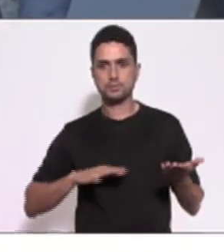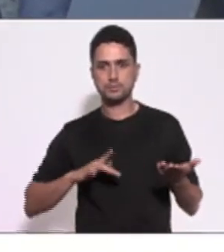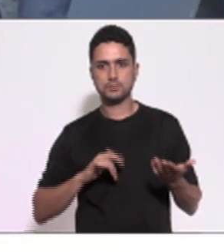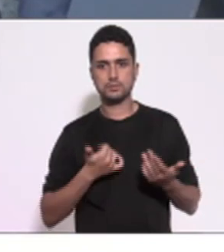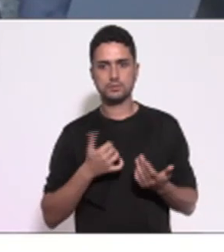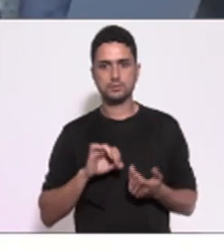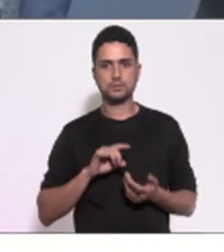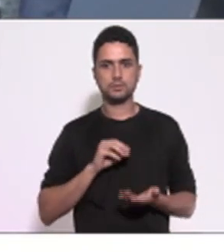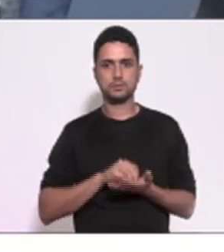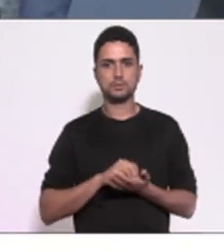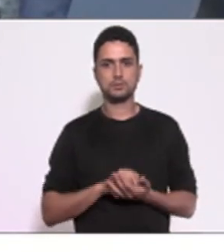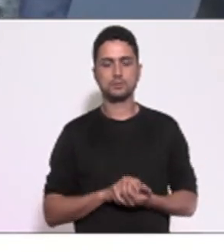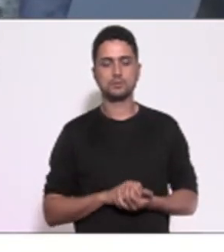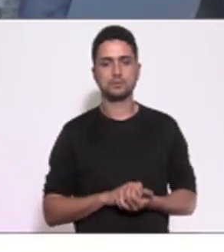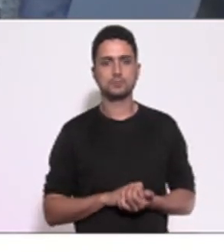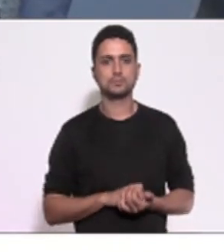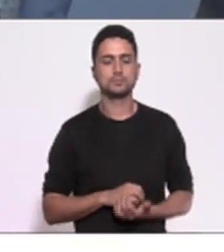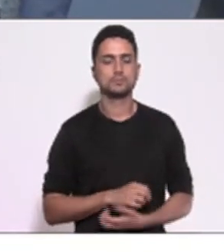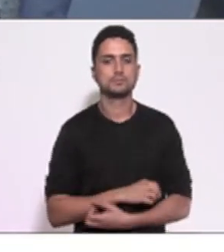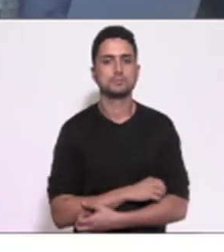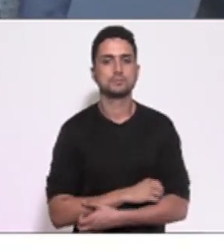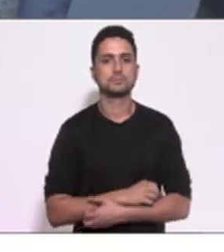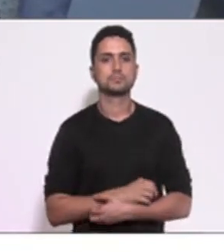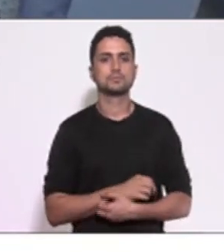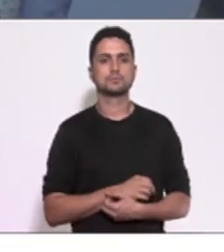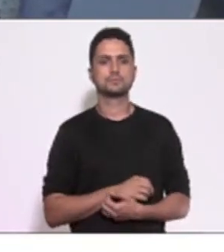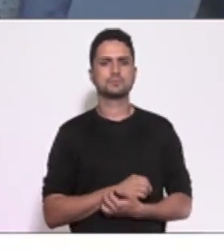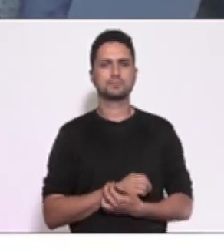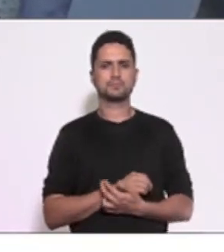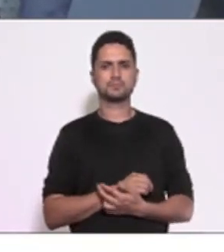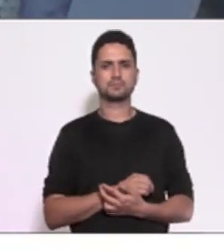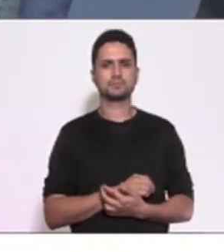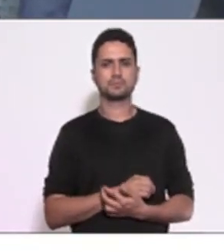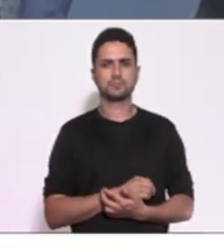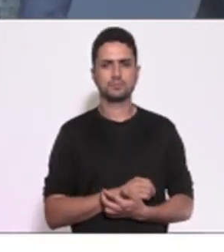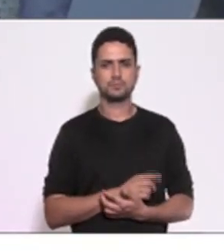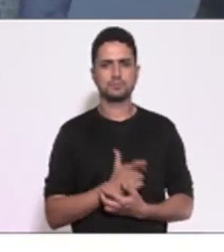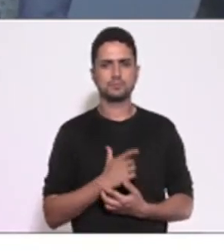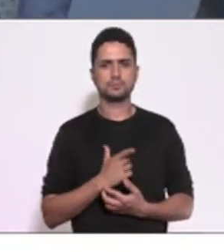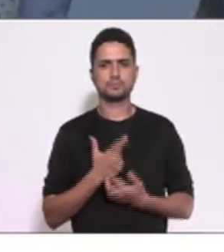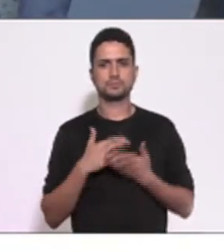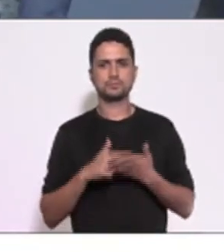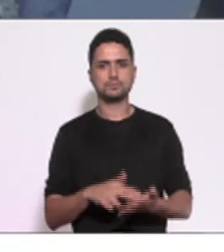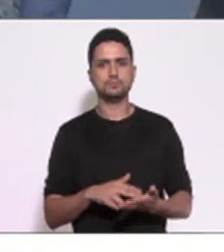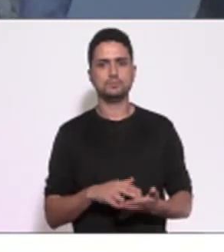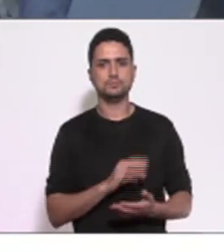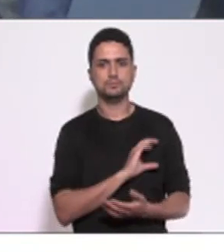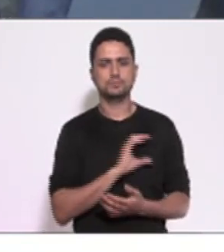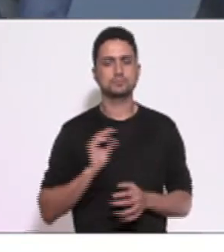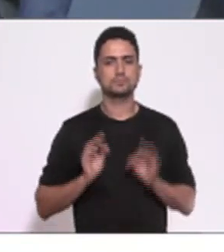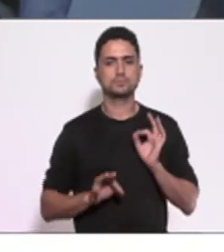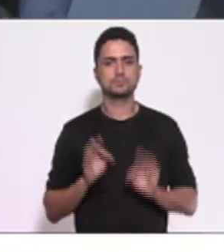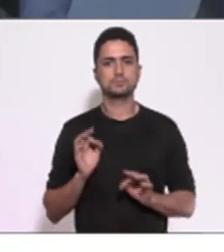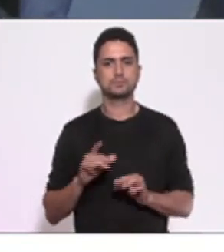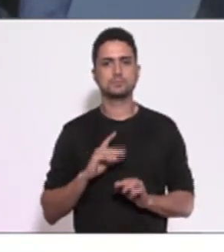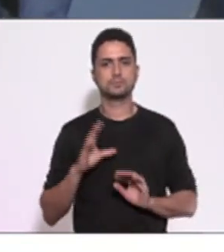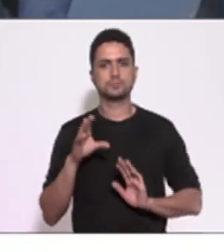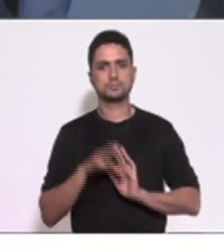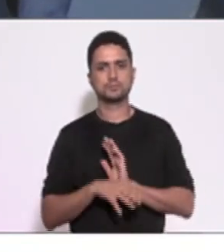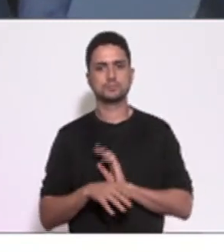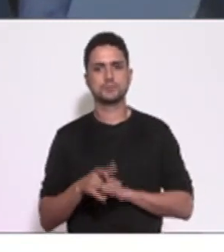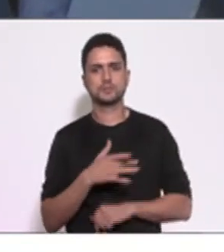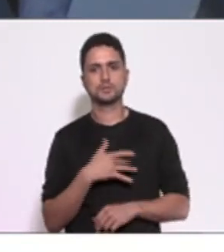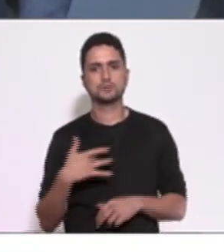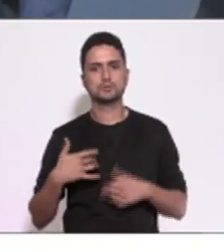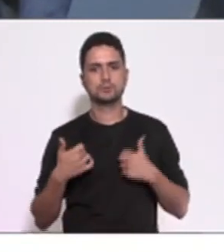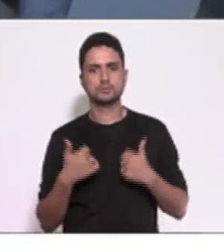FIV, felve, felina e dá outras providências. Parecida da Comissão de Constituição e Justiça pela Juridicidade com emendas de saúde favorável,